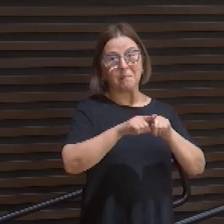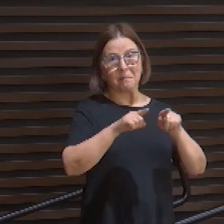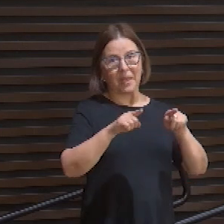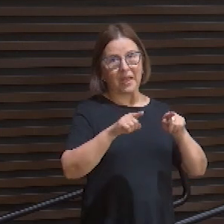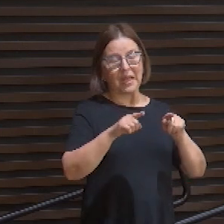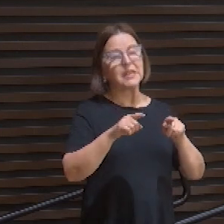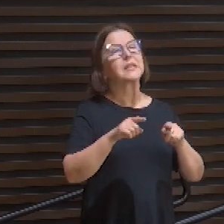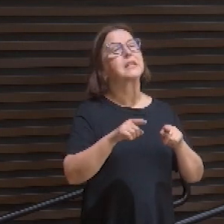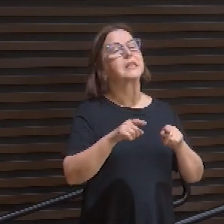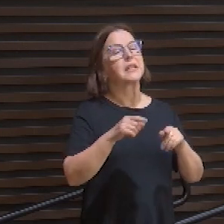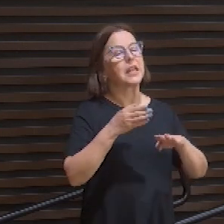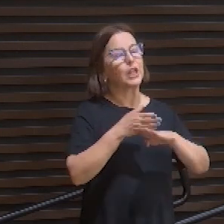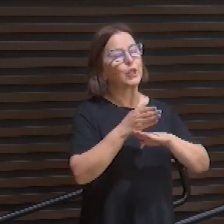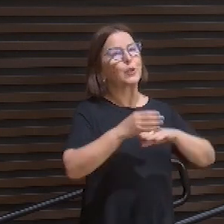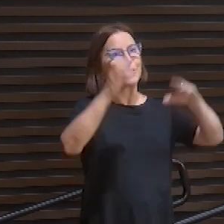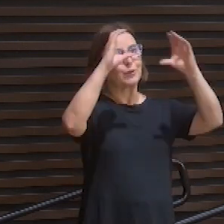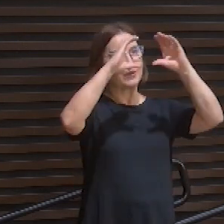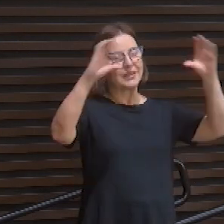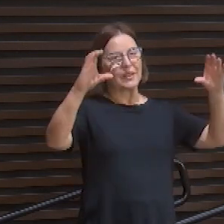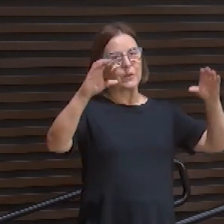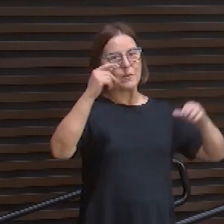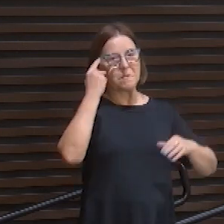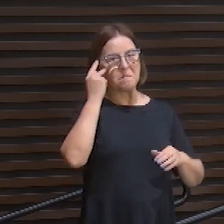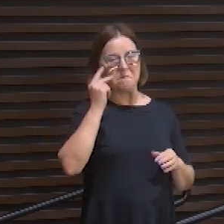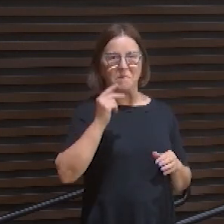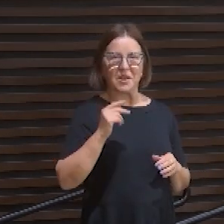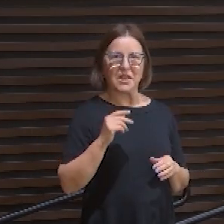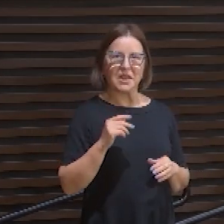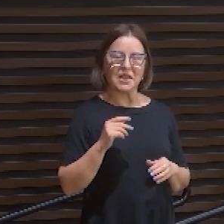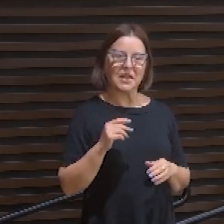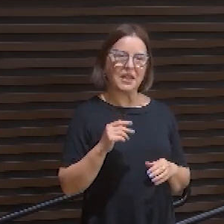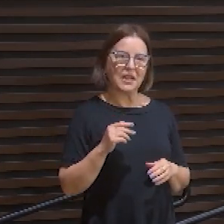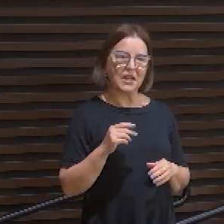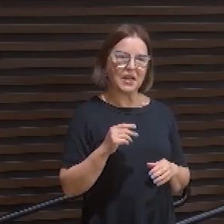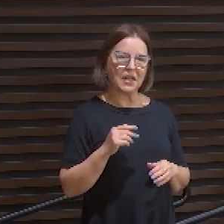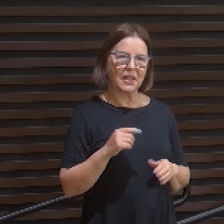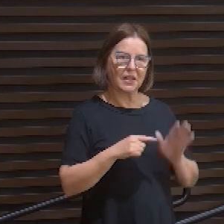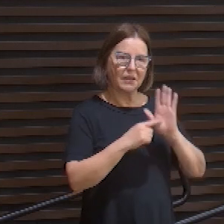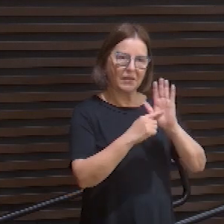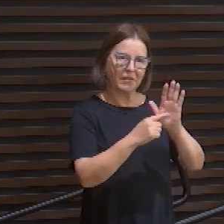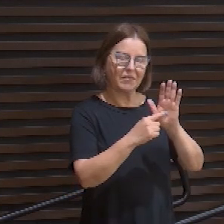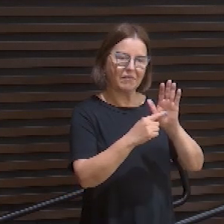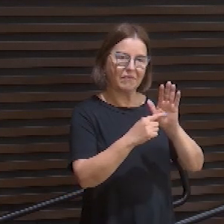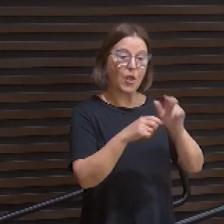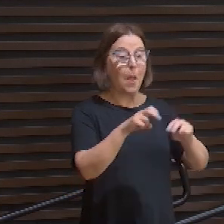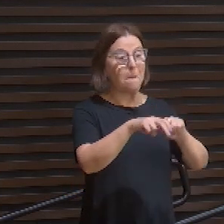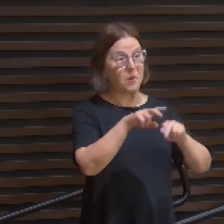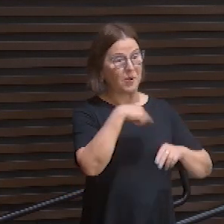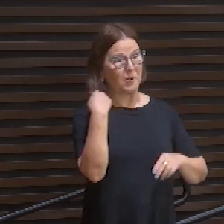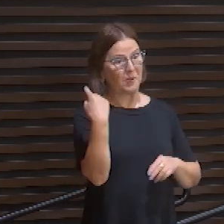céu, para comparecer agora por nós diante de Deus.